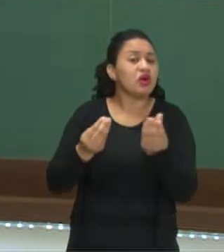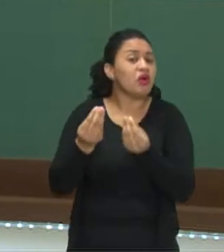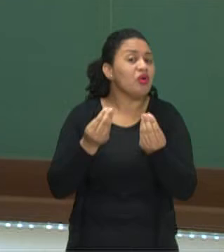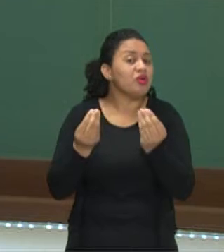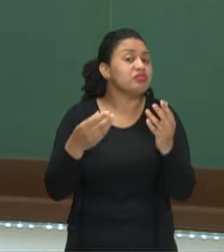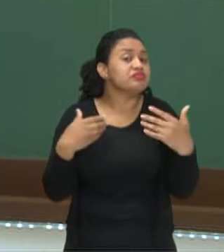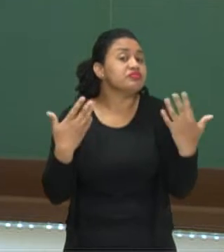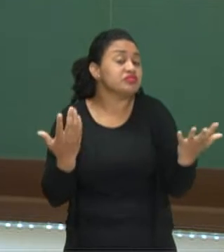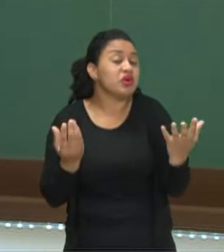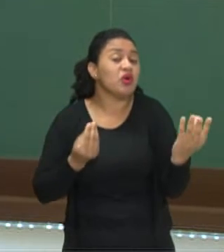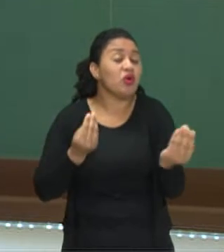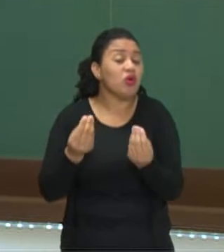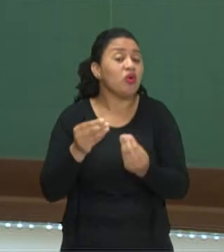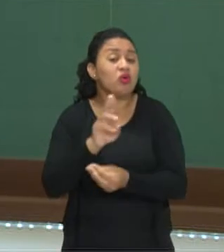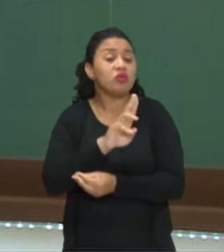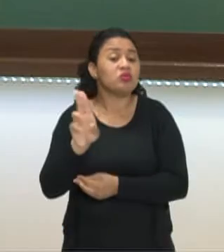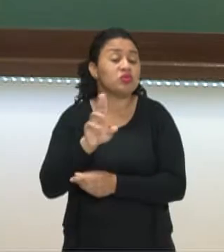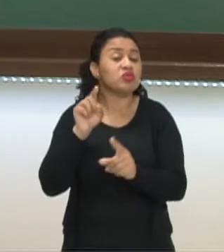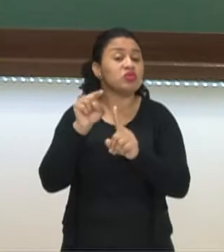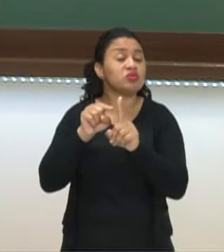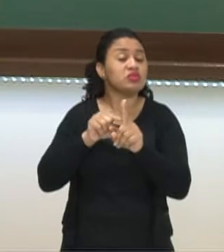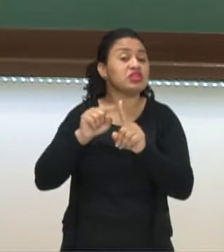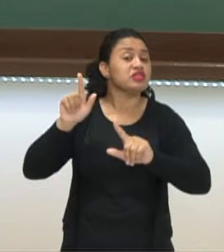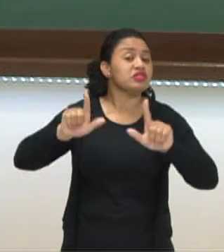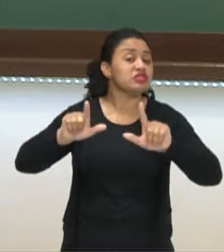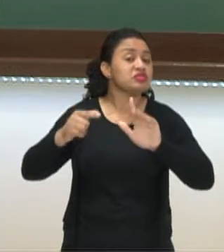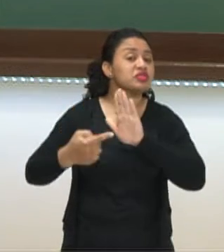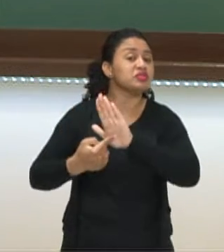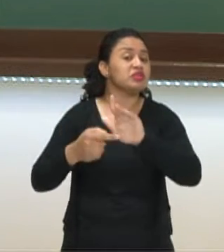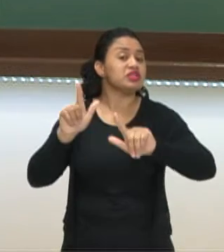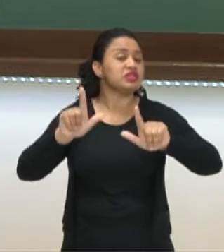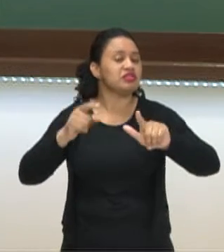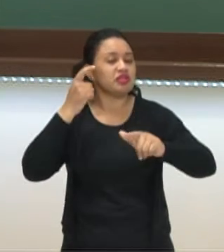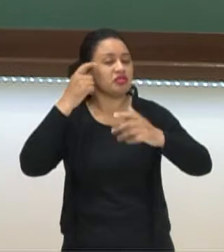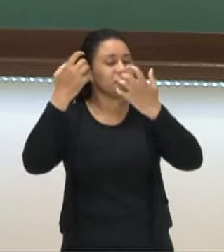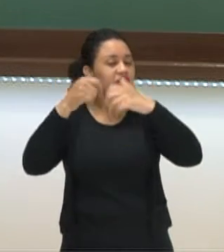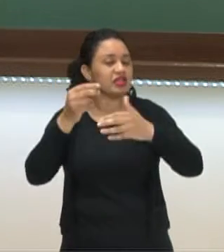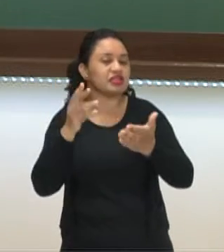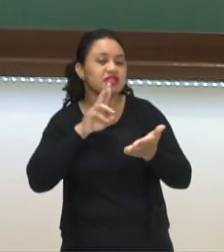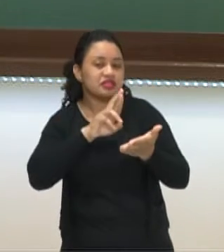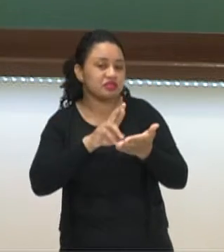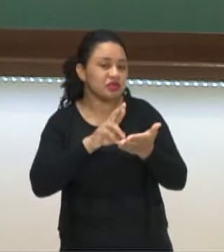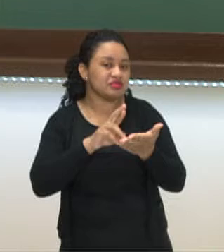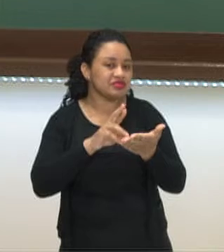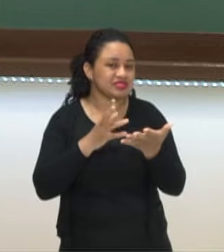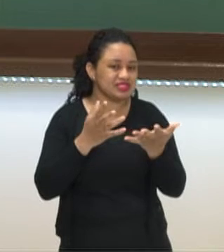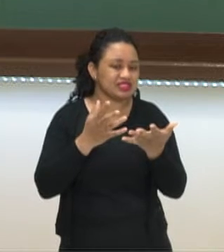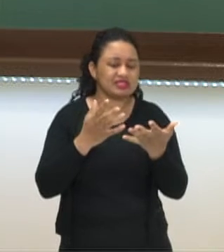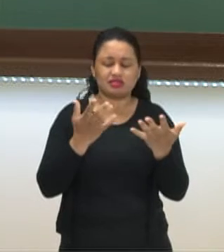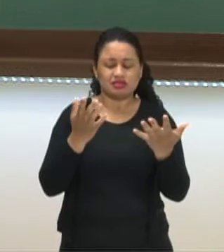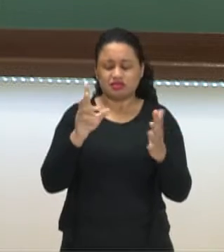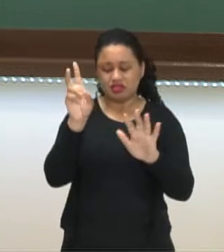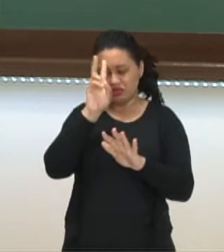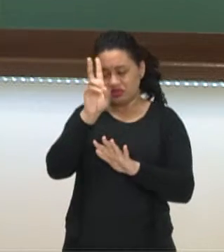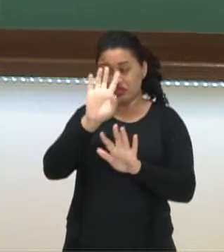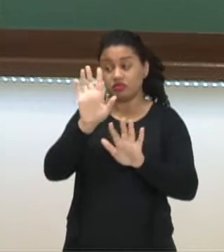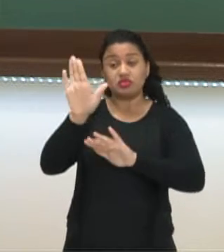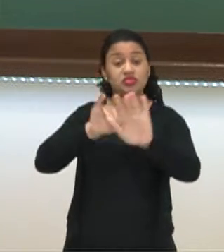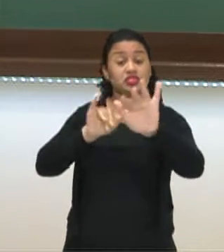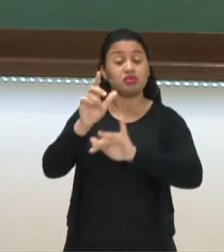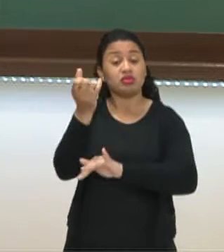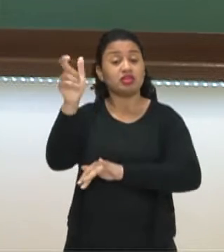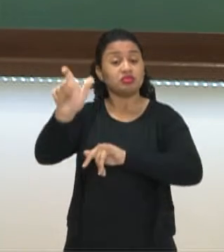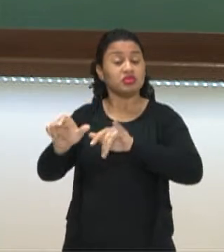aí, como nós chamamos esse tipo de programa? Pensa, anota. Teacher, eu não lembro. Chama alguém aí